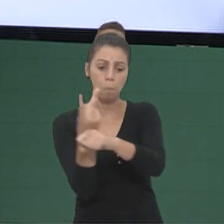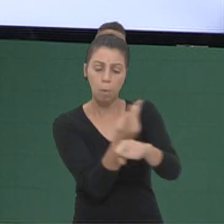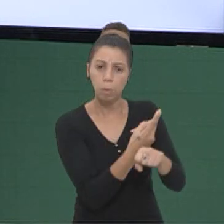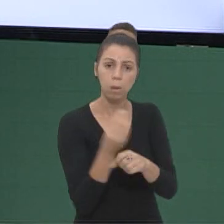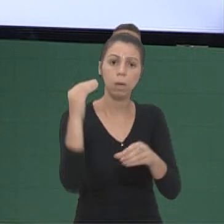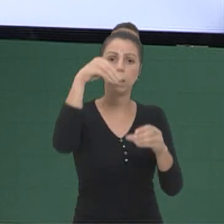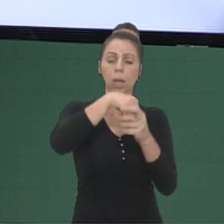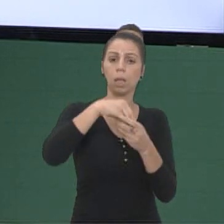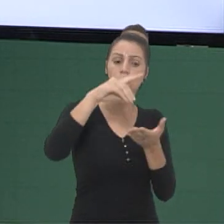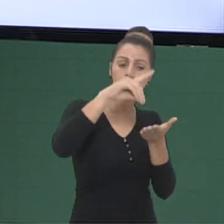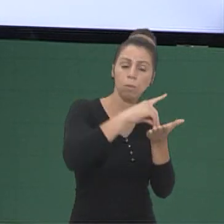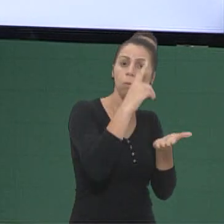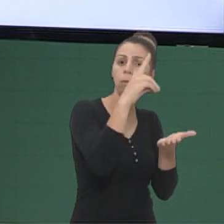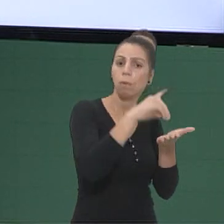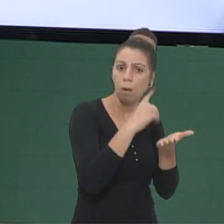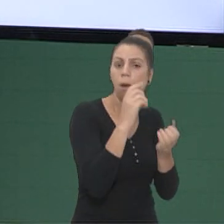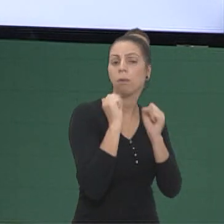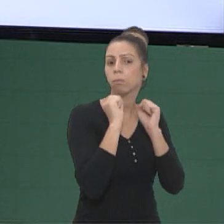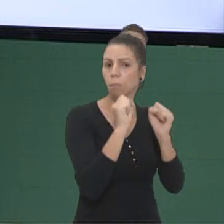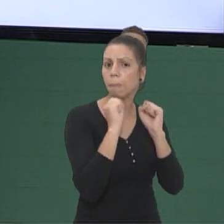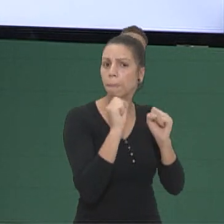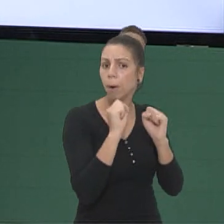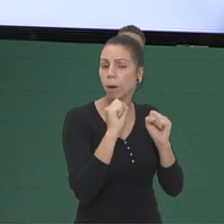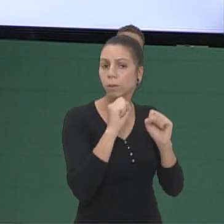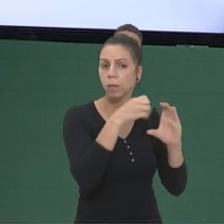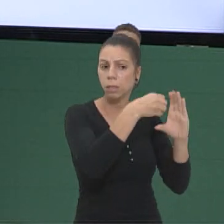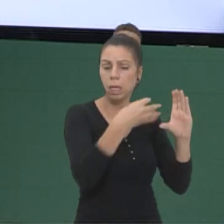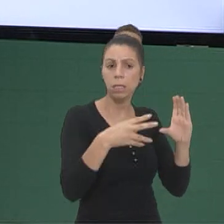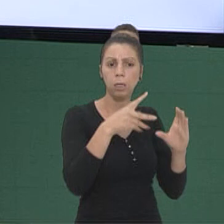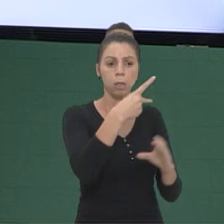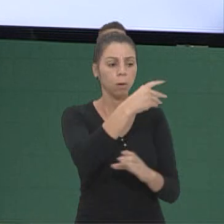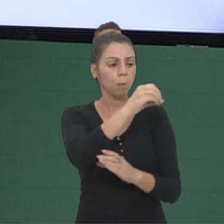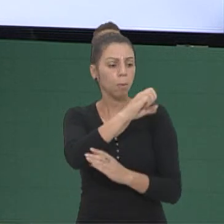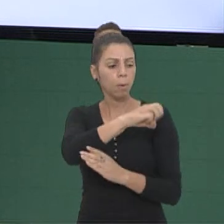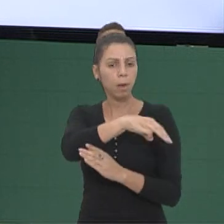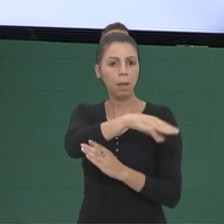e poesia, ok? Então, uns minutinhos para vocês.